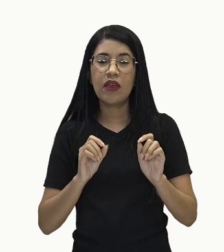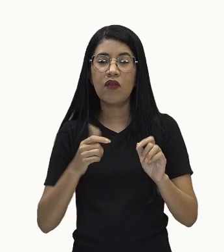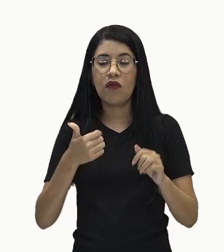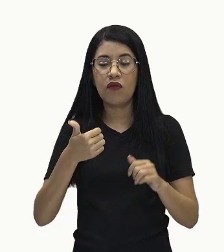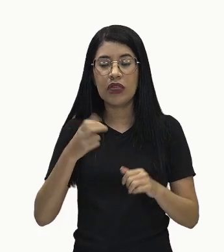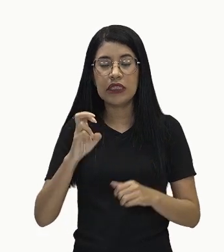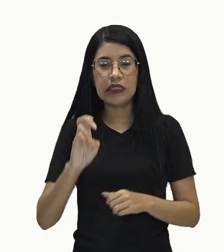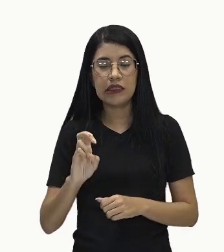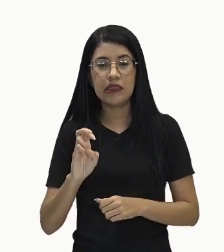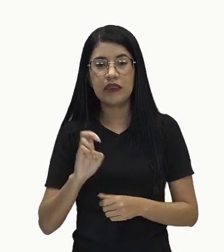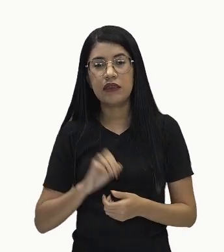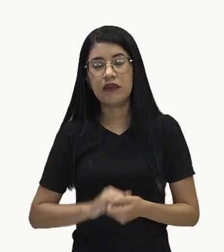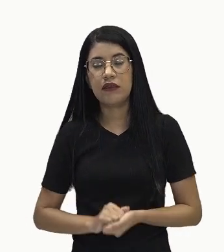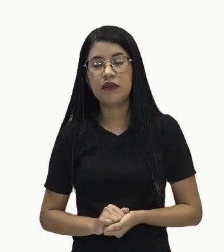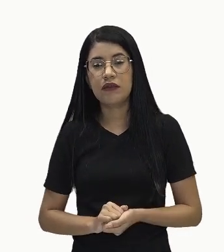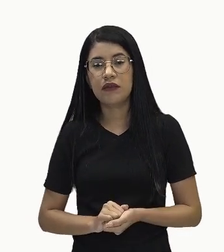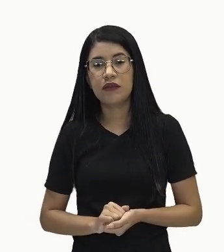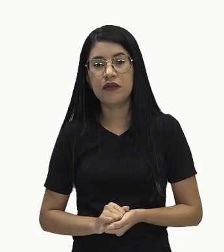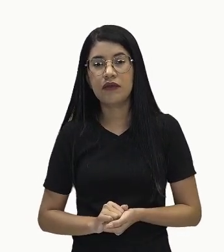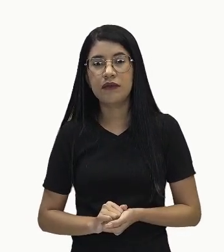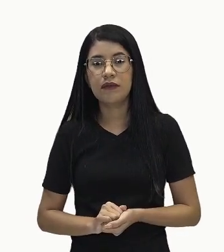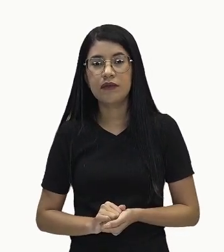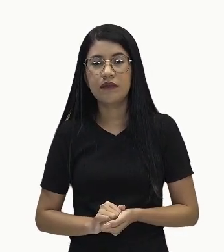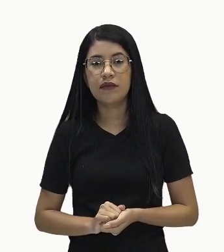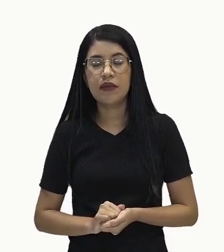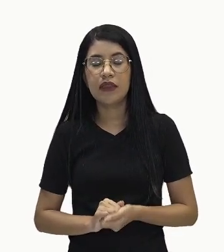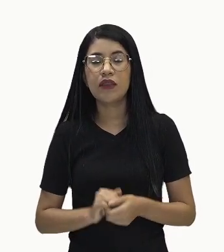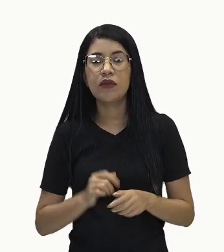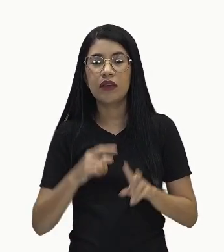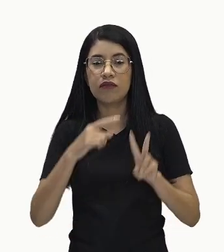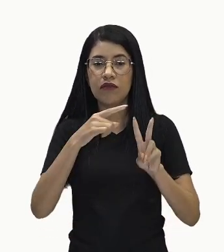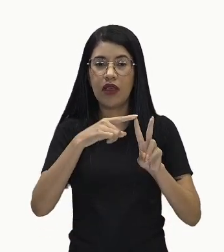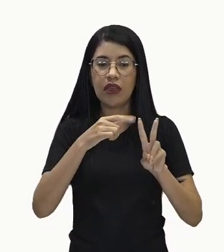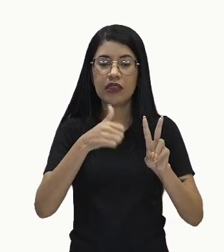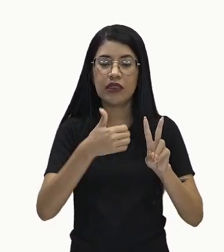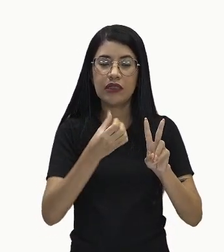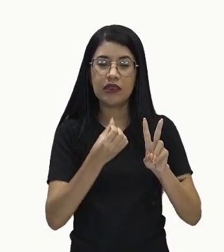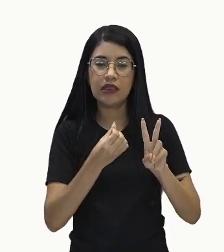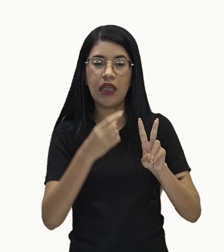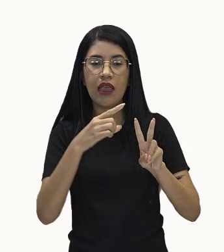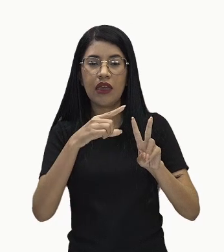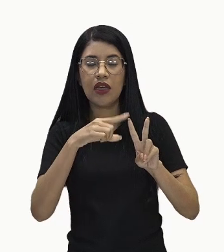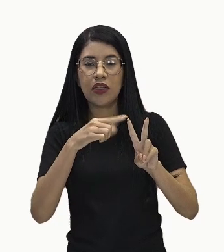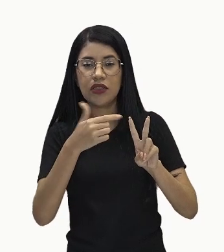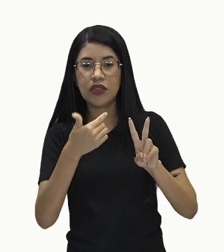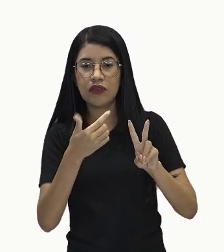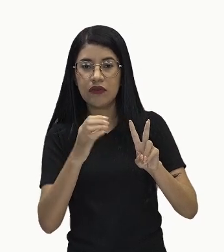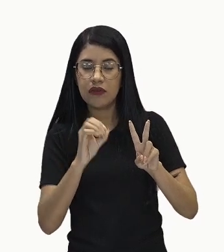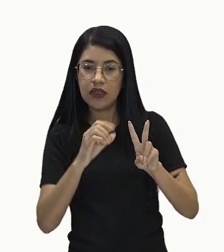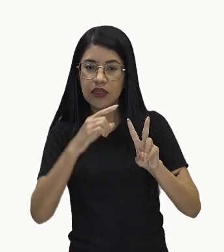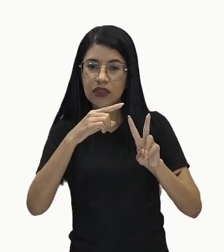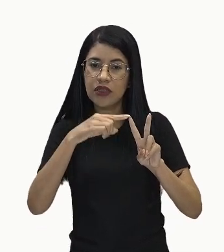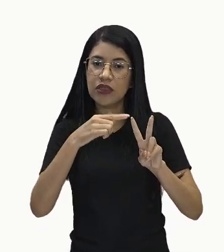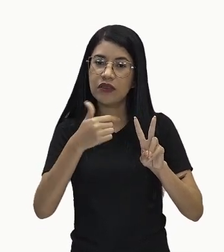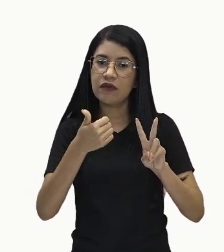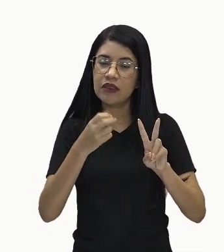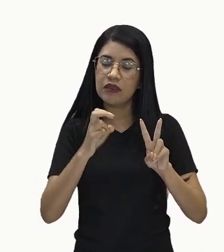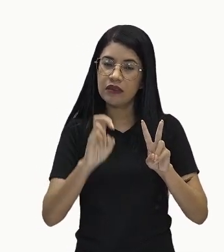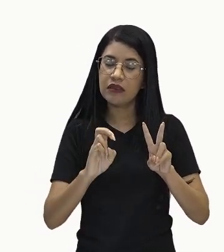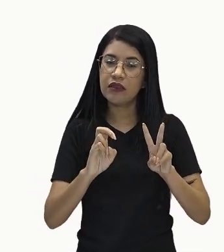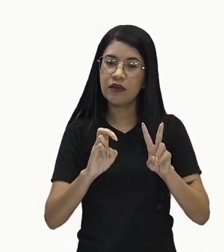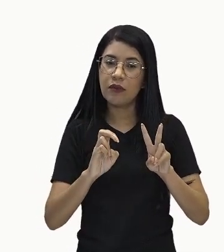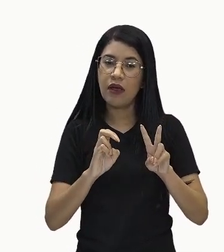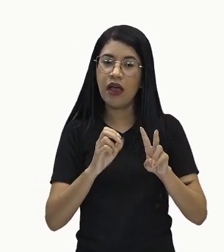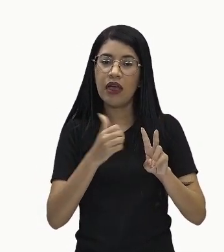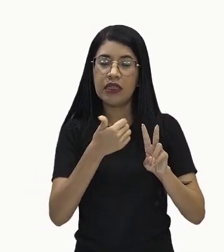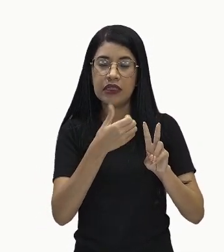20. Qual é o próximo quadrado perfeito à direita do 20? É o 25. Correto? Então a gente